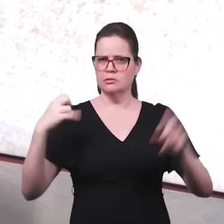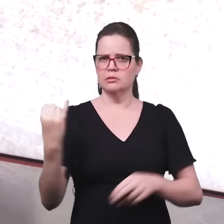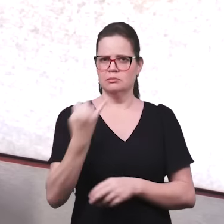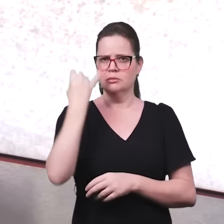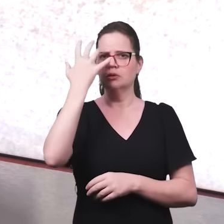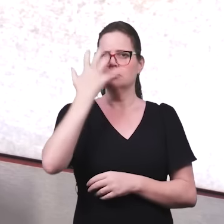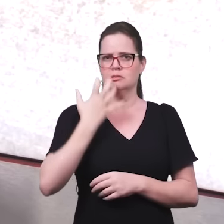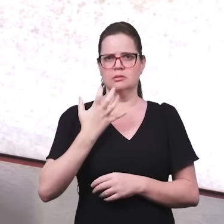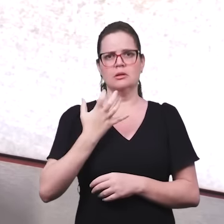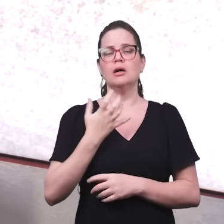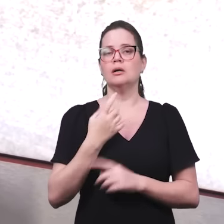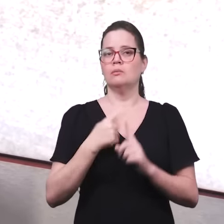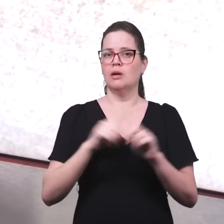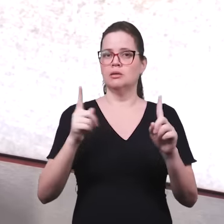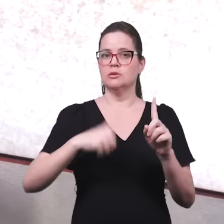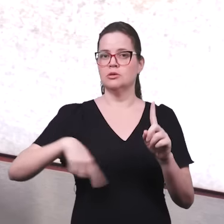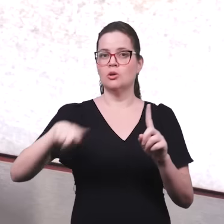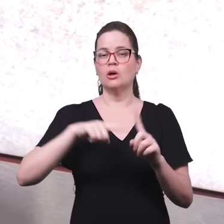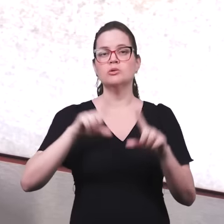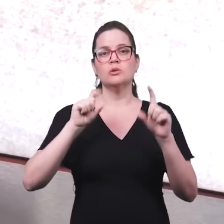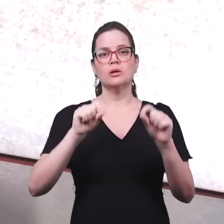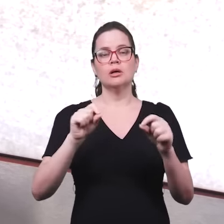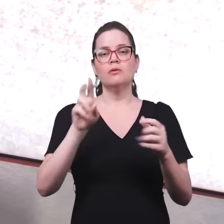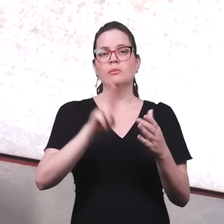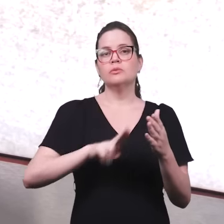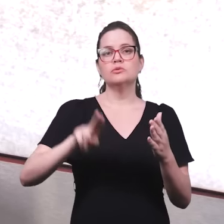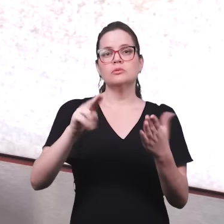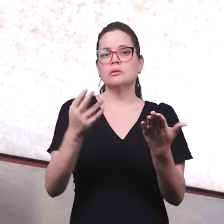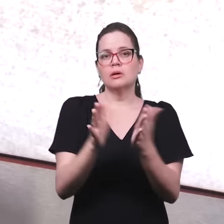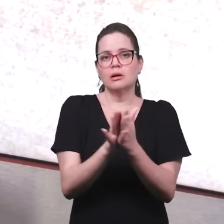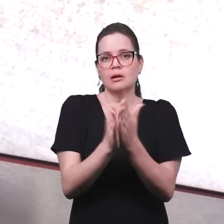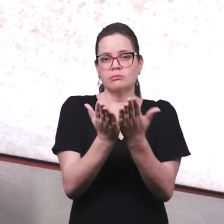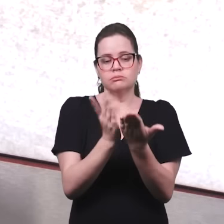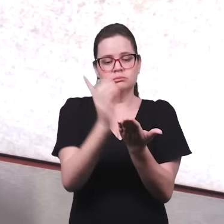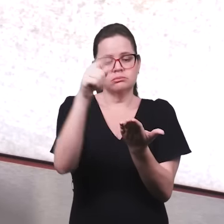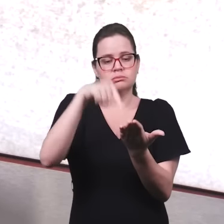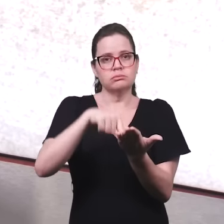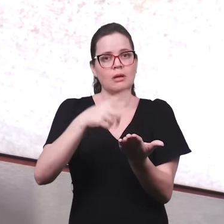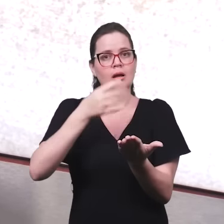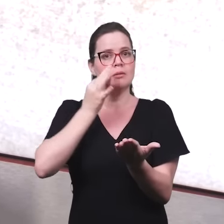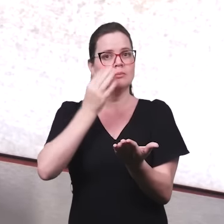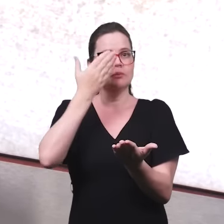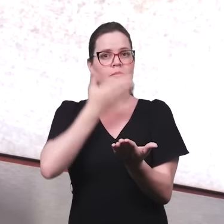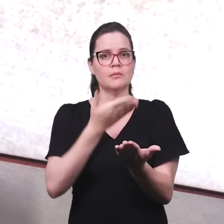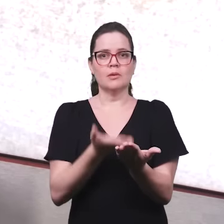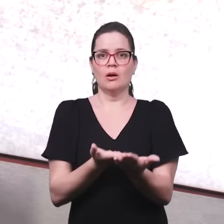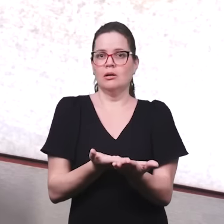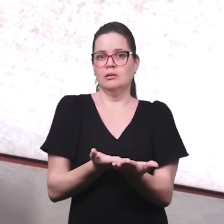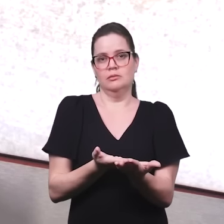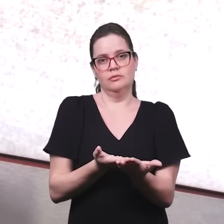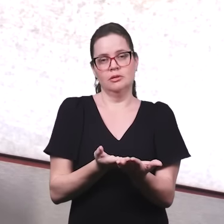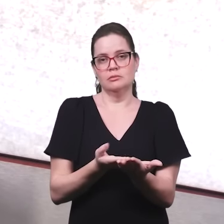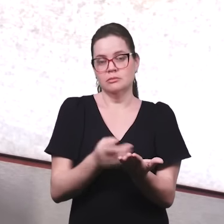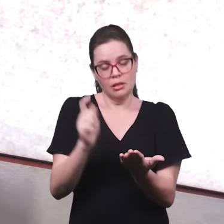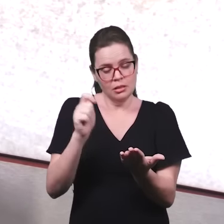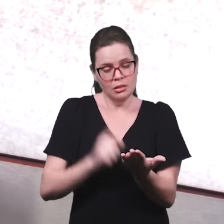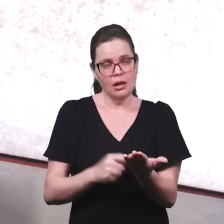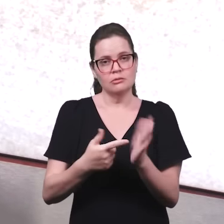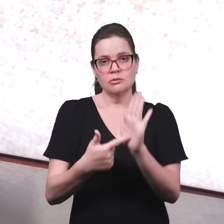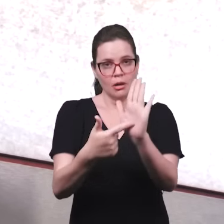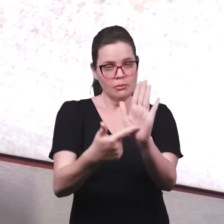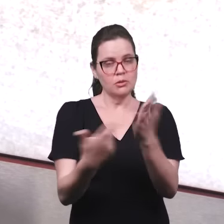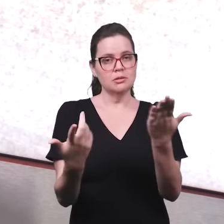esse. Ao contrário, nós vamos usar aqui a prova contundente da Palavra de Deus, a